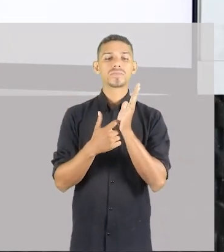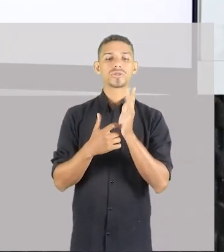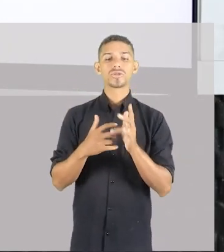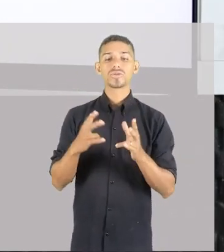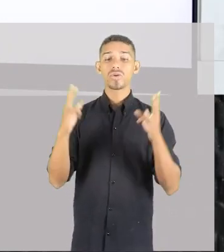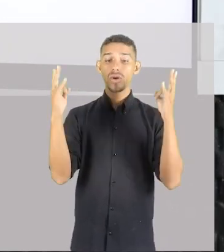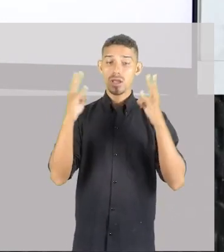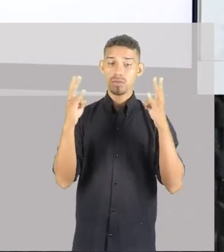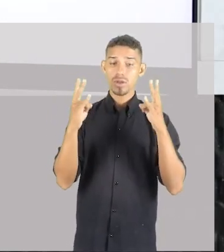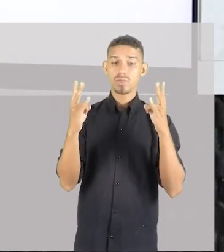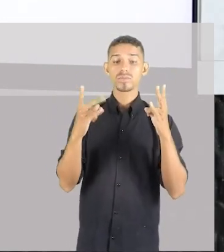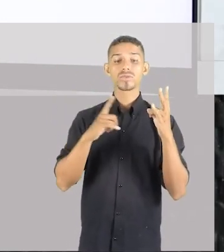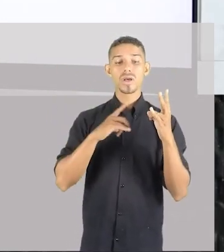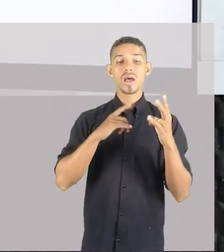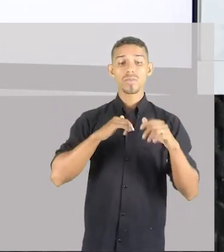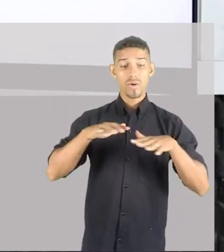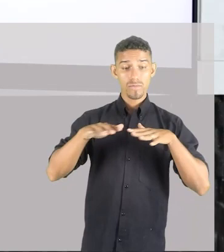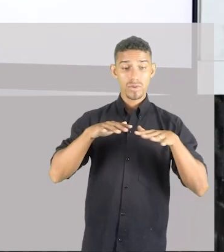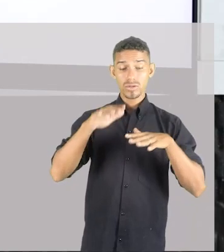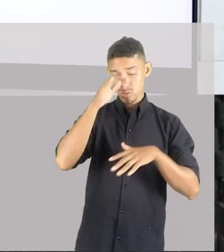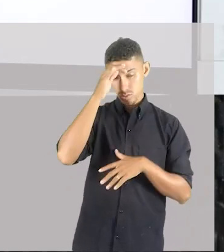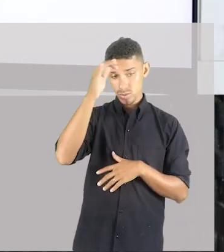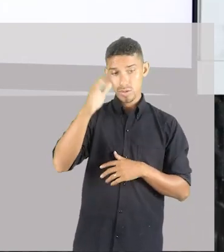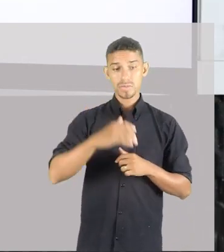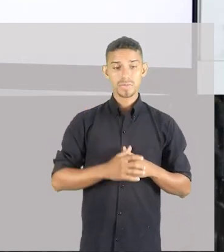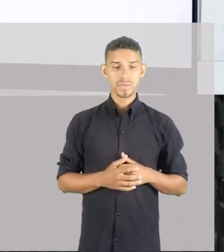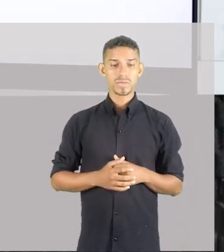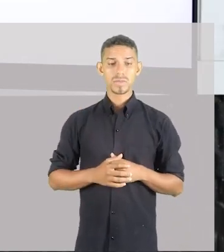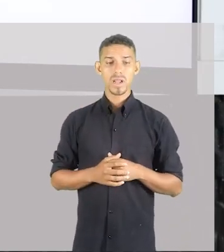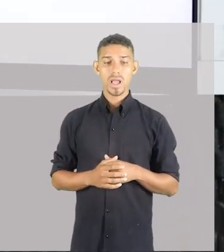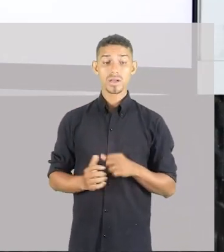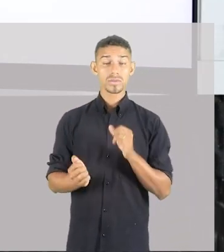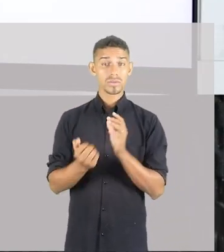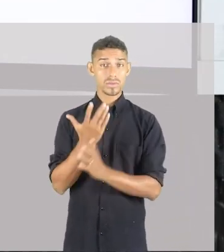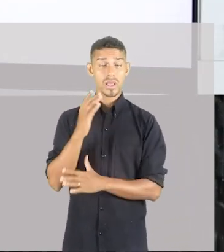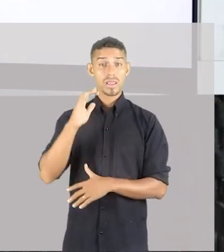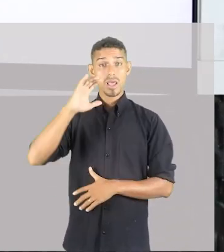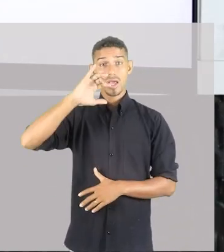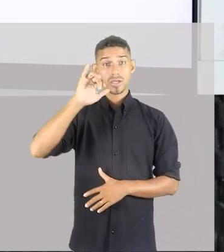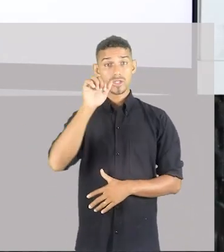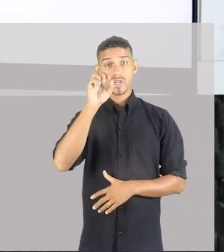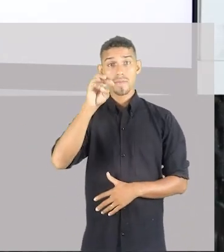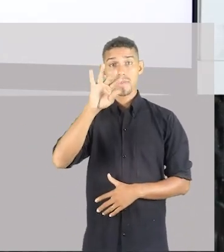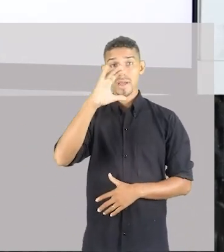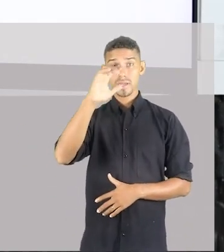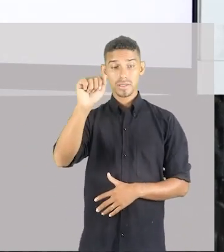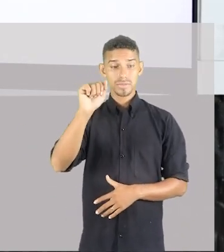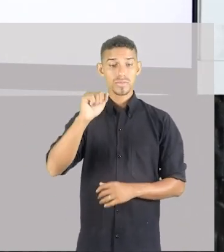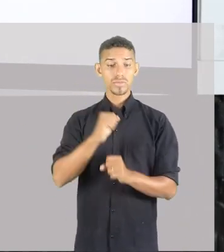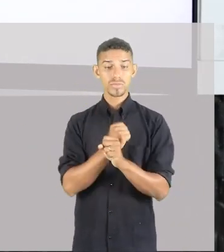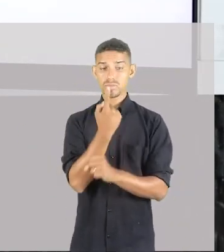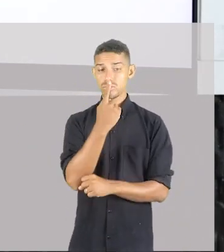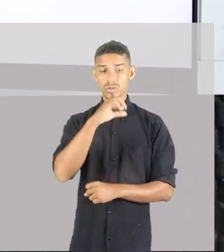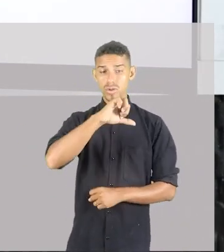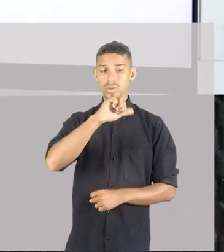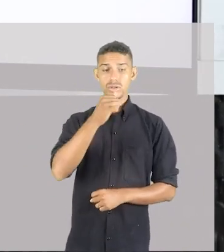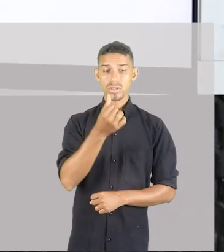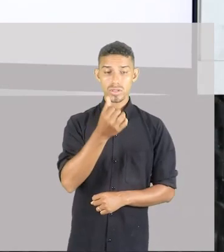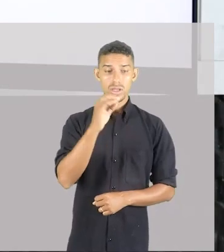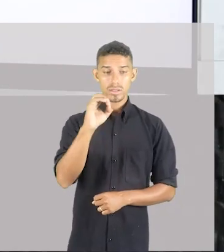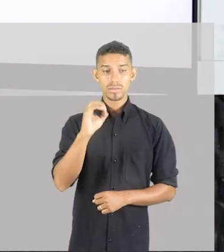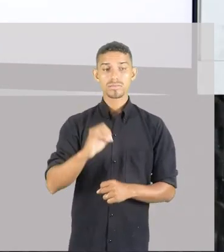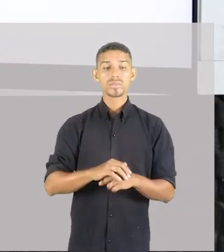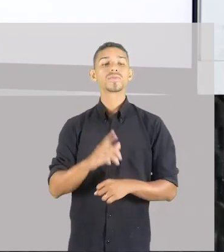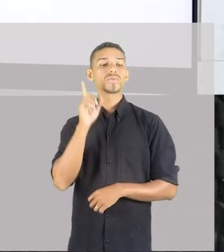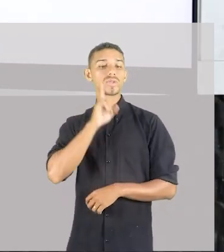hip-hop que é um movimento cultural surge na Jamaica nos anos 60 e vira um produto comercializável nos Estados Unidos